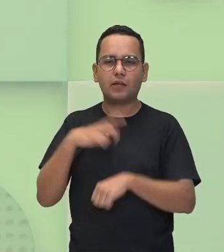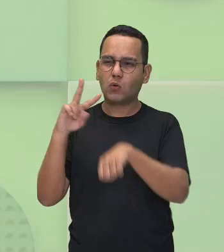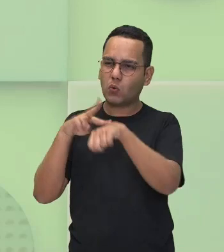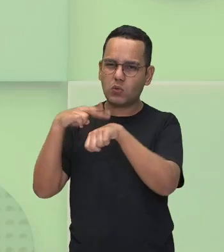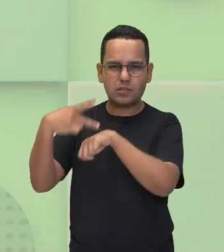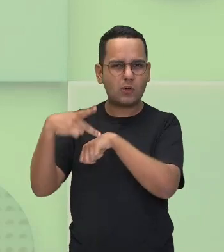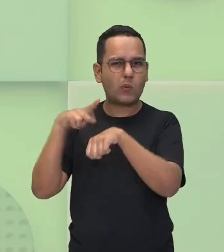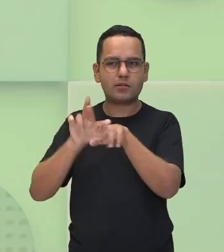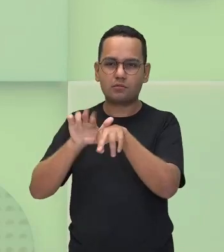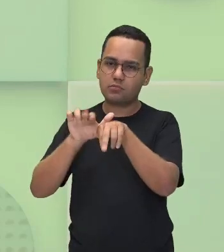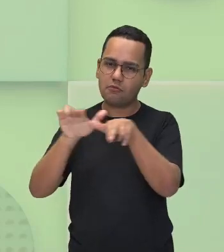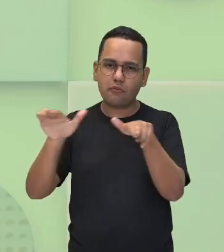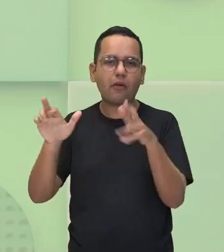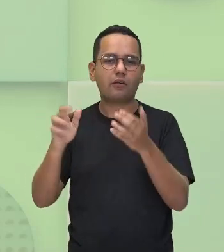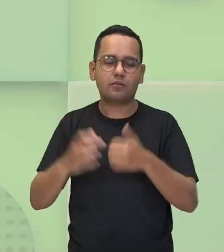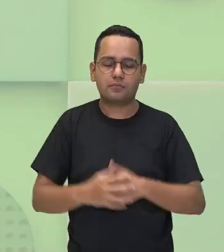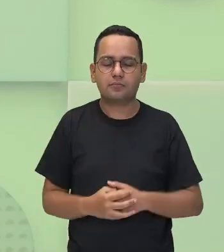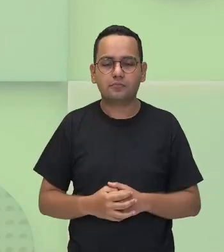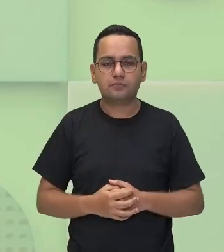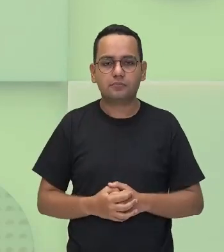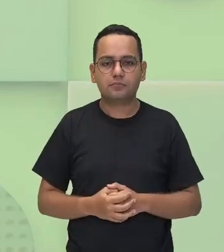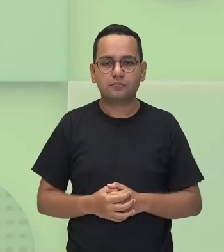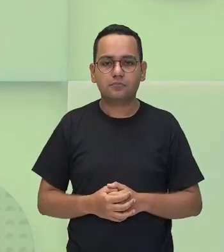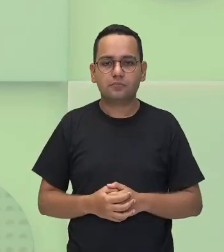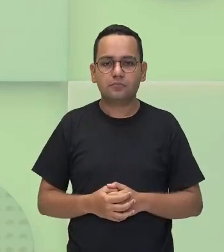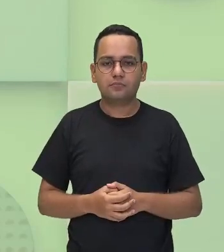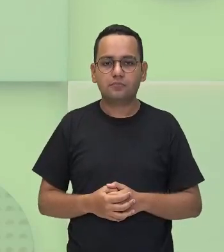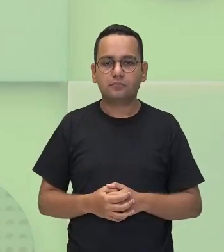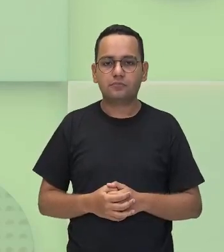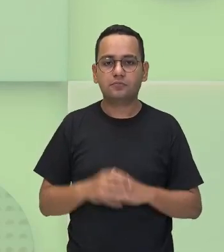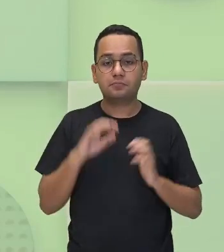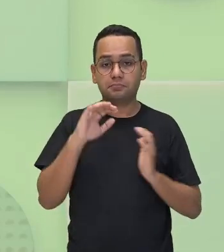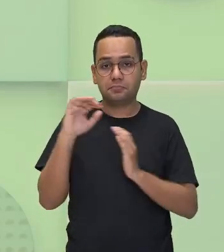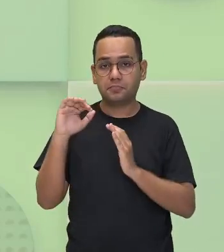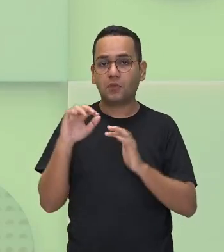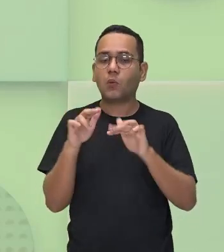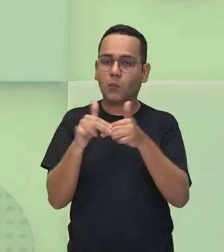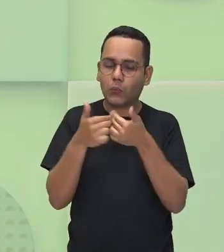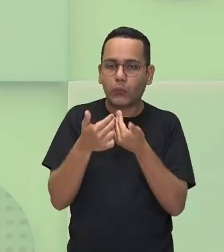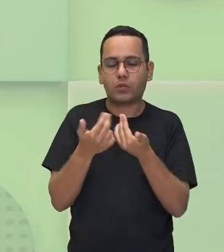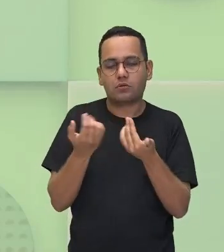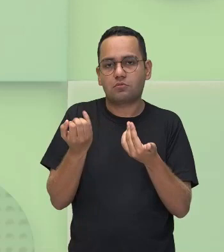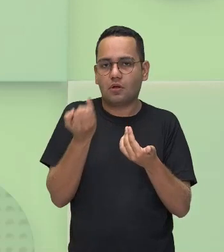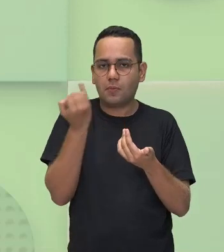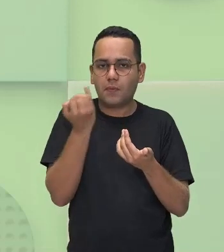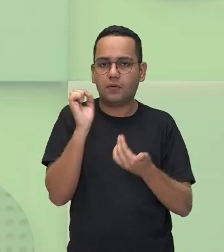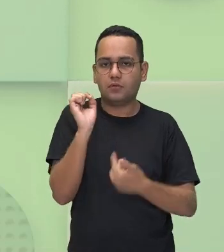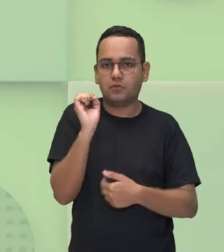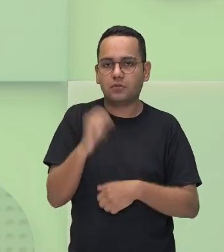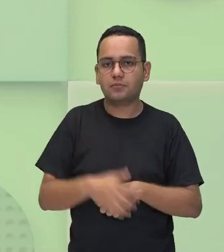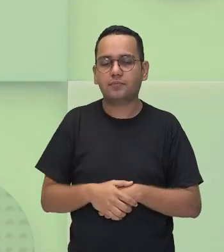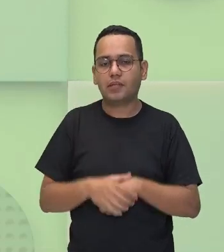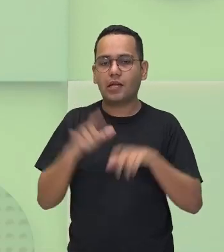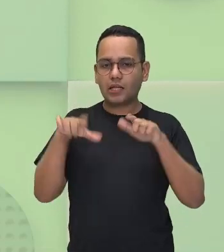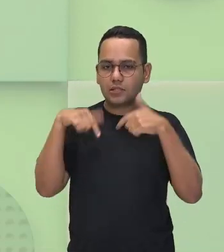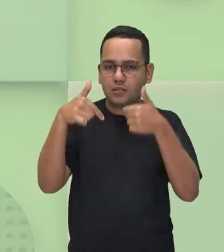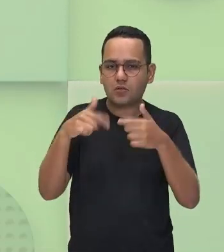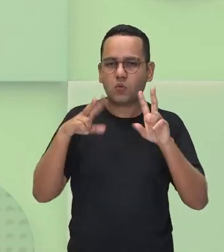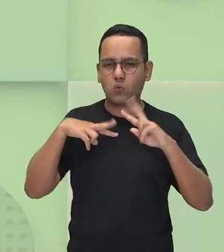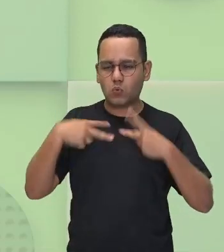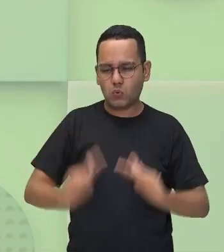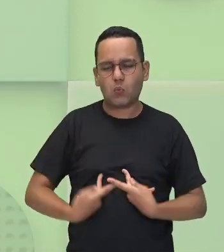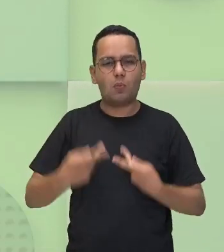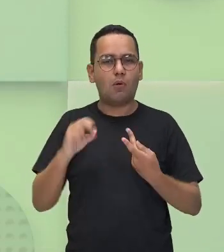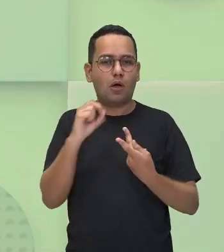nosso dia a dia. Tá? Então, é importante nós termos isso em mente, que as ações humanas, esses vários